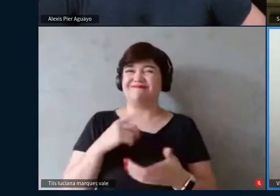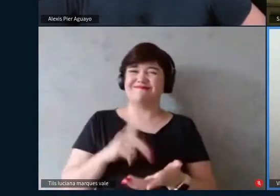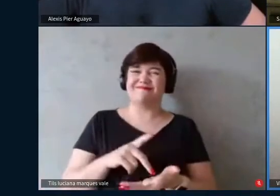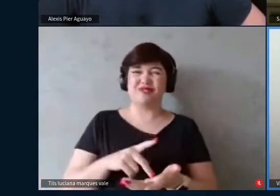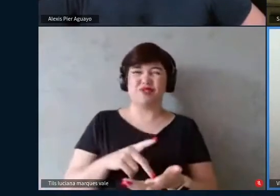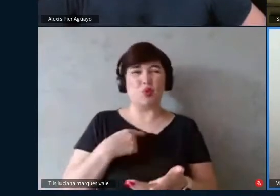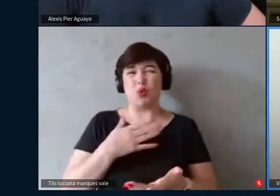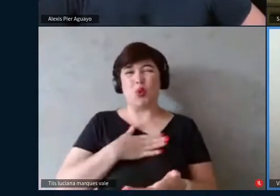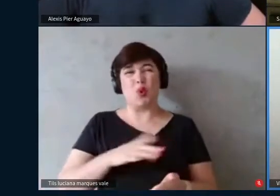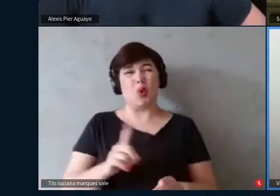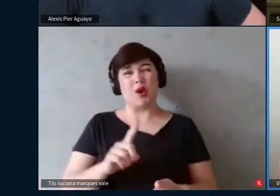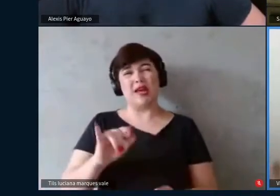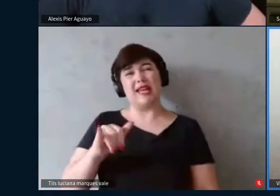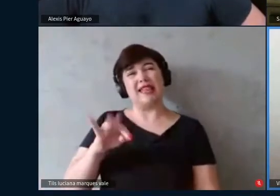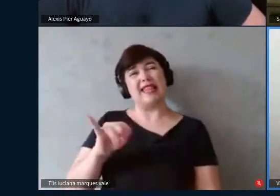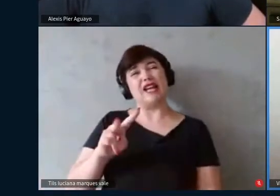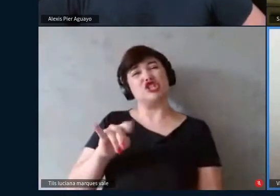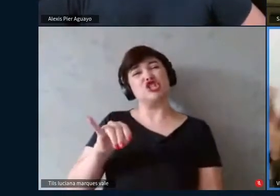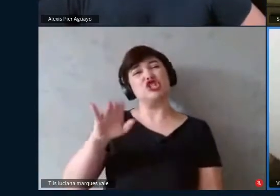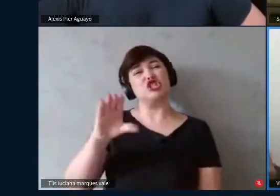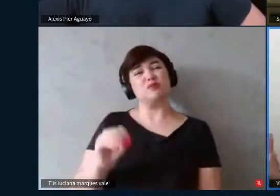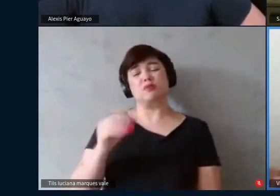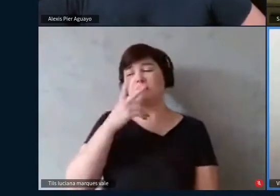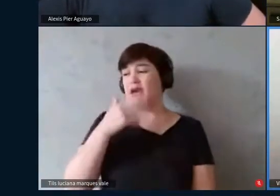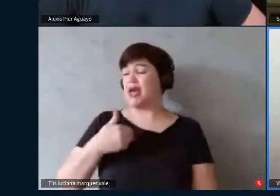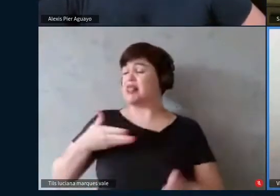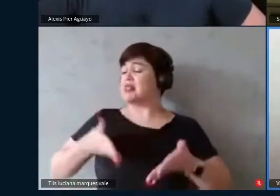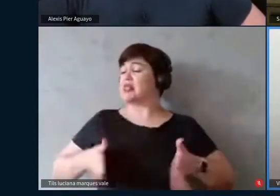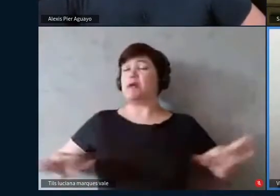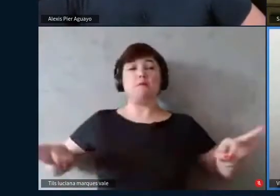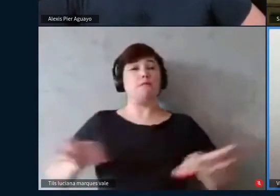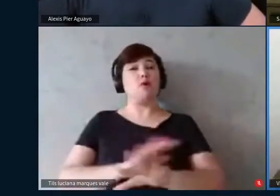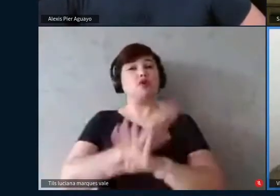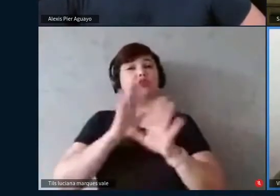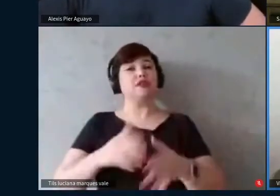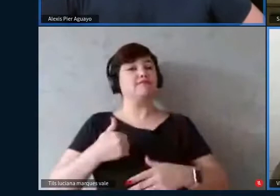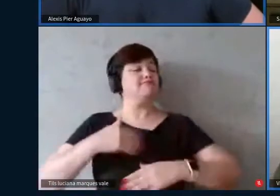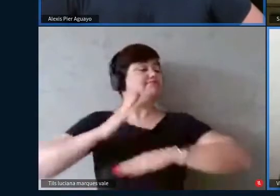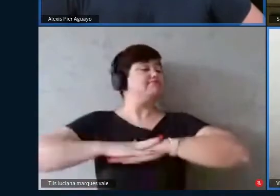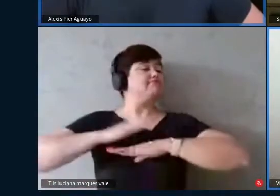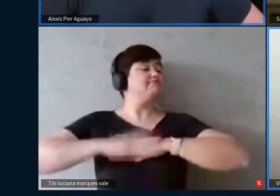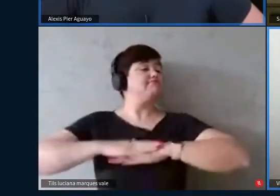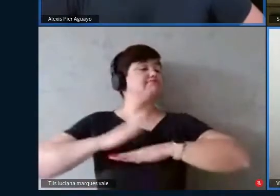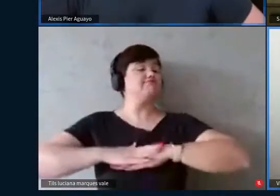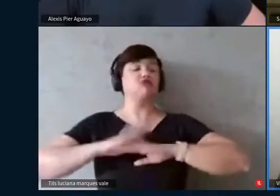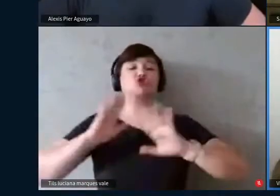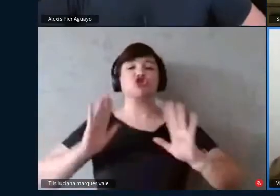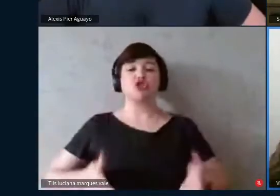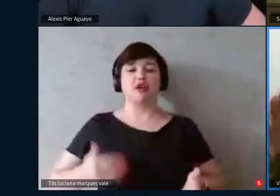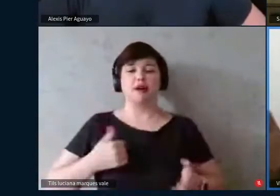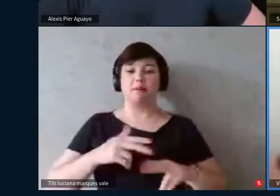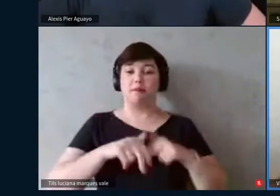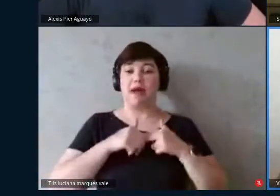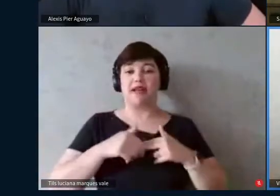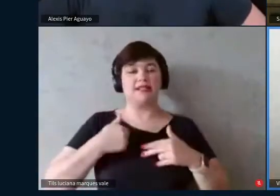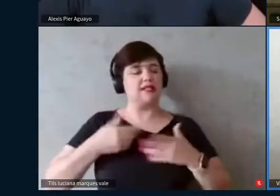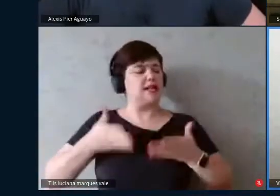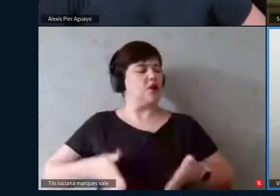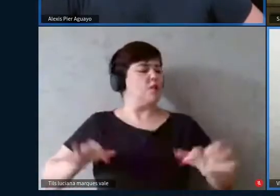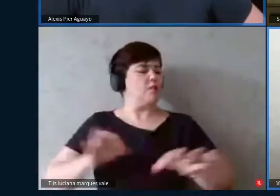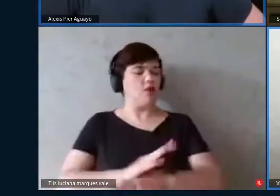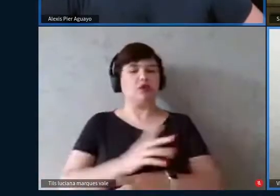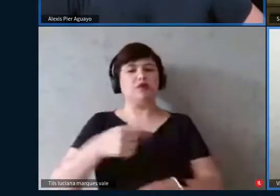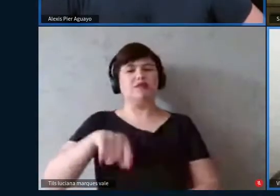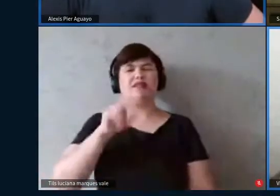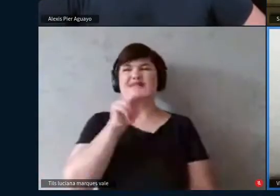gosto dessa coisa do inatismo, porque você diz que tem gente que nasce pronta, tem gente, e foi com base nessa ideia de nascer pronta que a